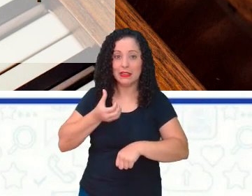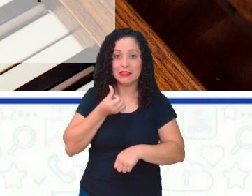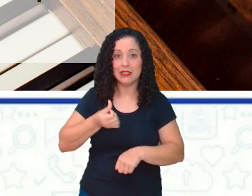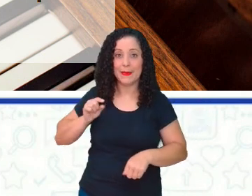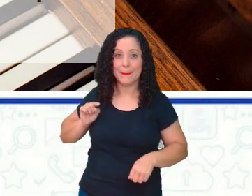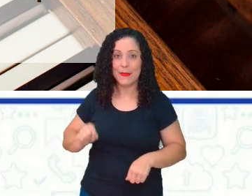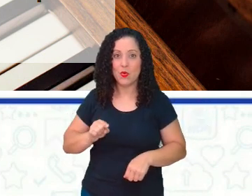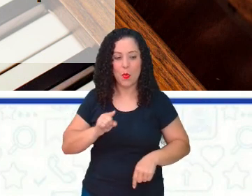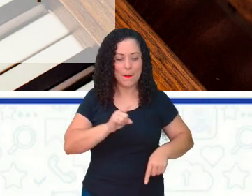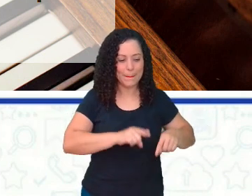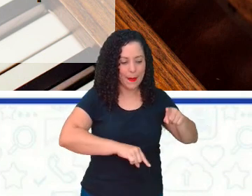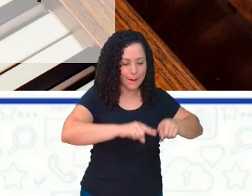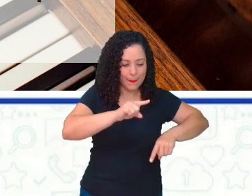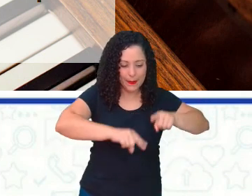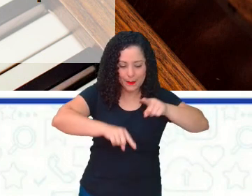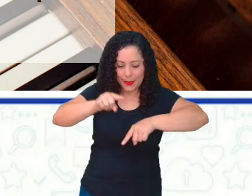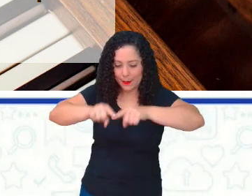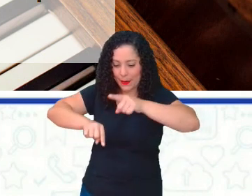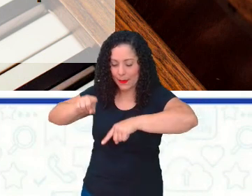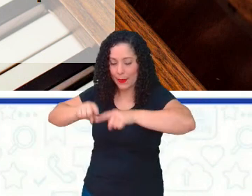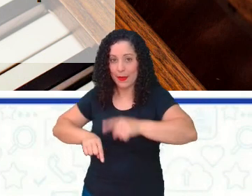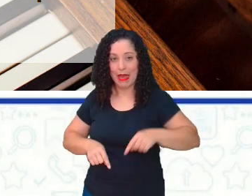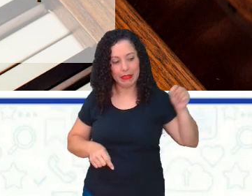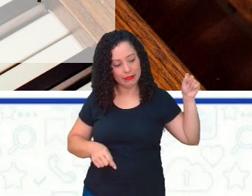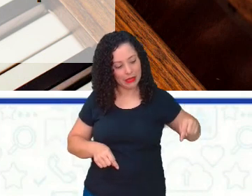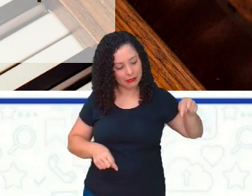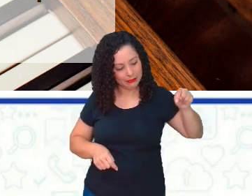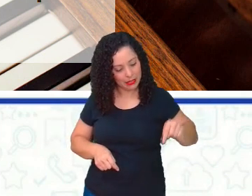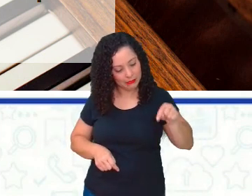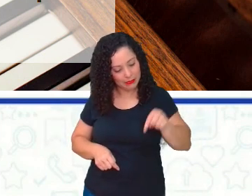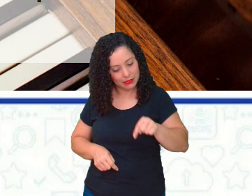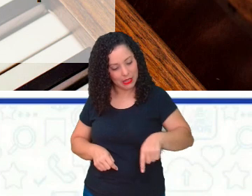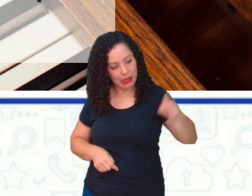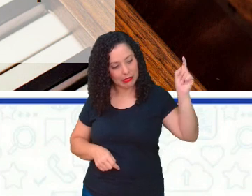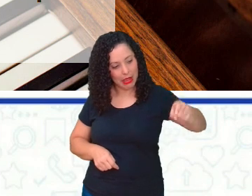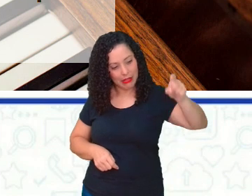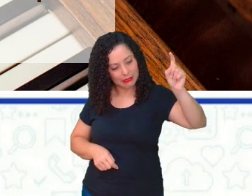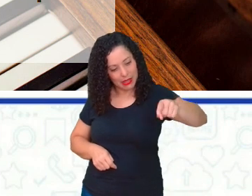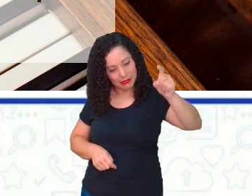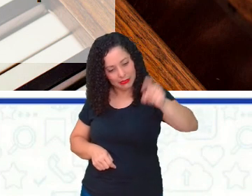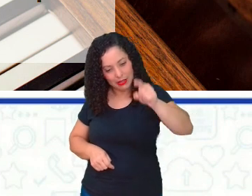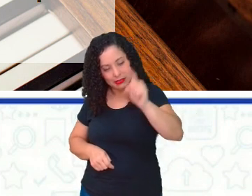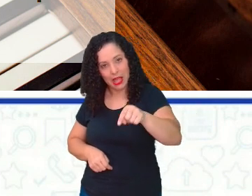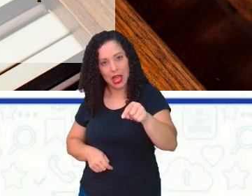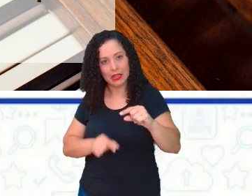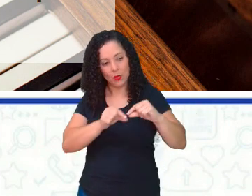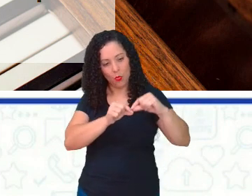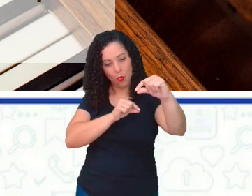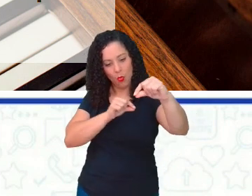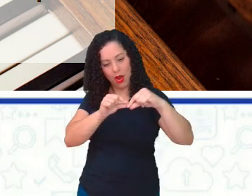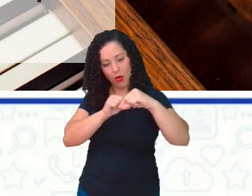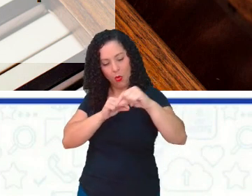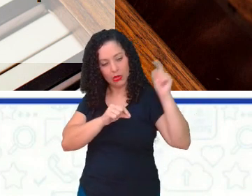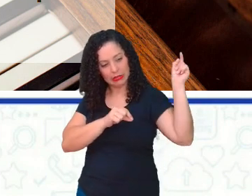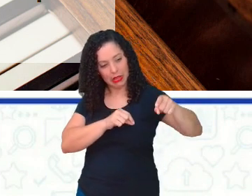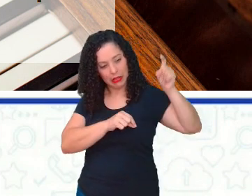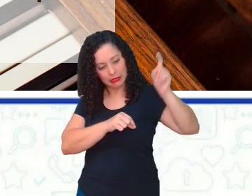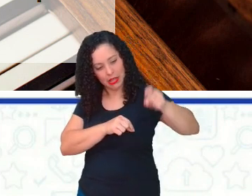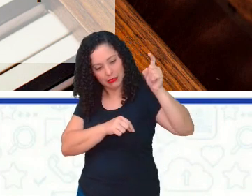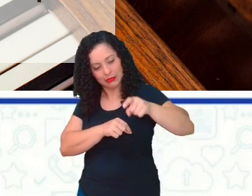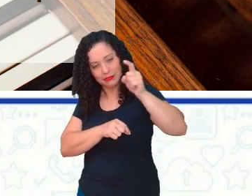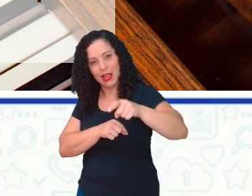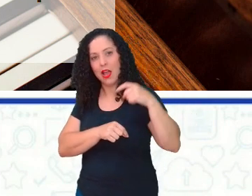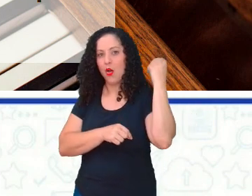peças. Cada tecla aciona um martelo revestido de feltro que bate numa corda de aço, produzindo um som. Então, na